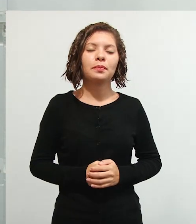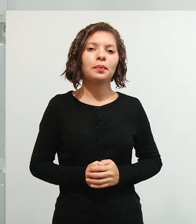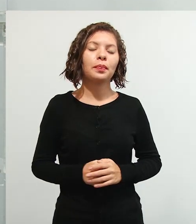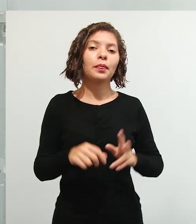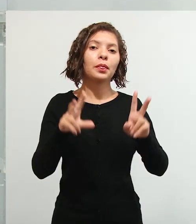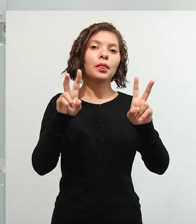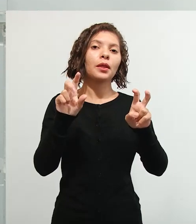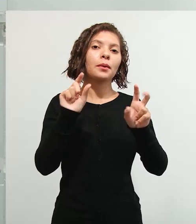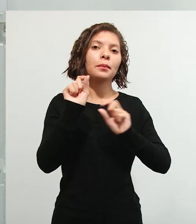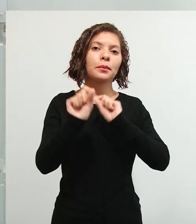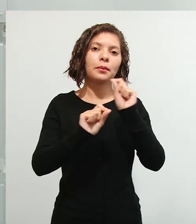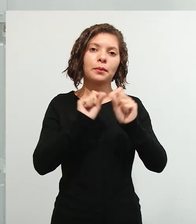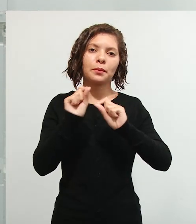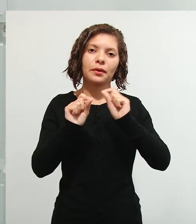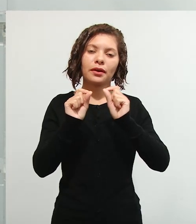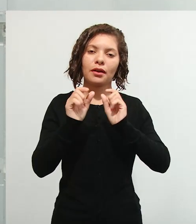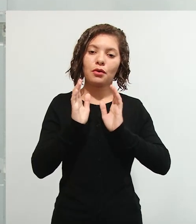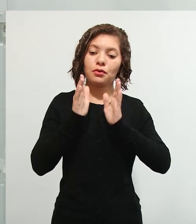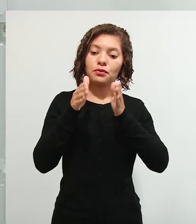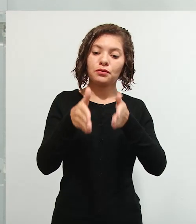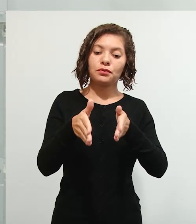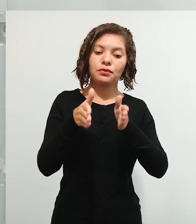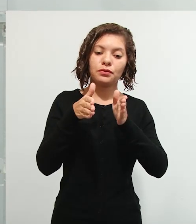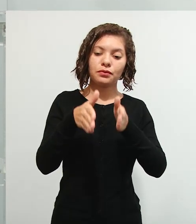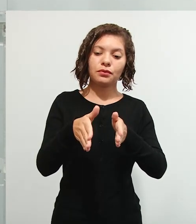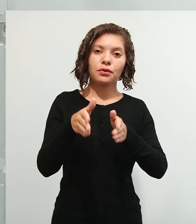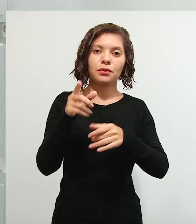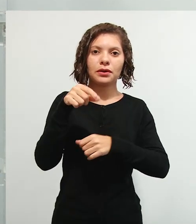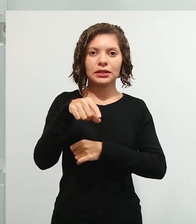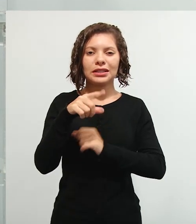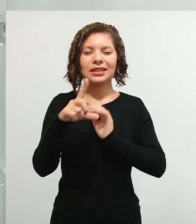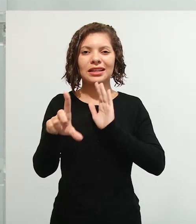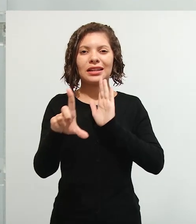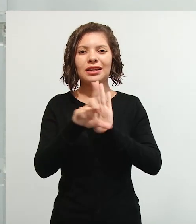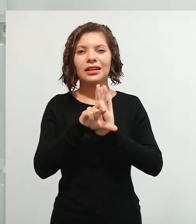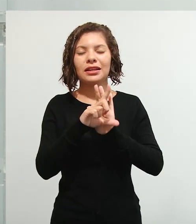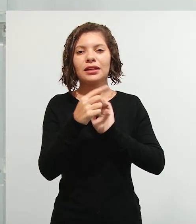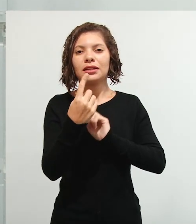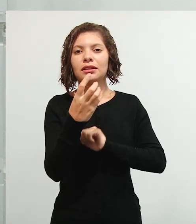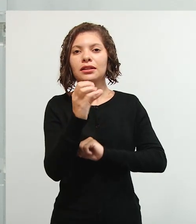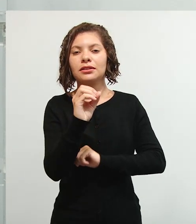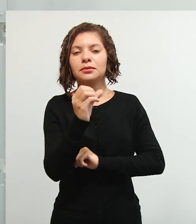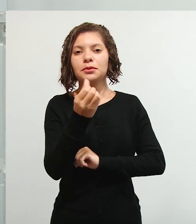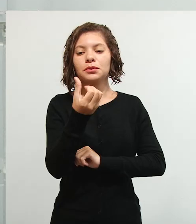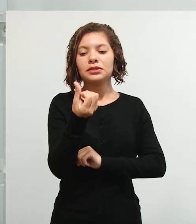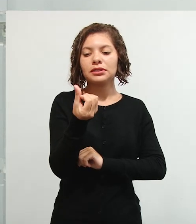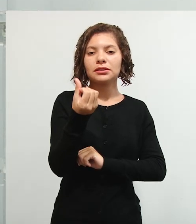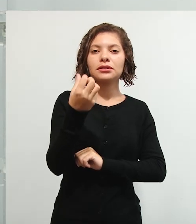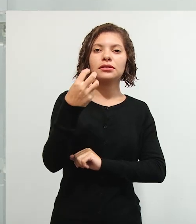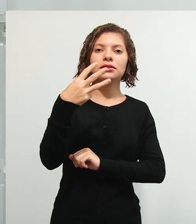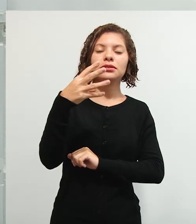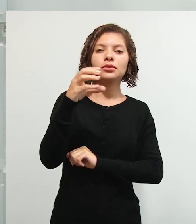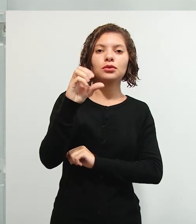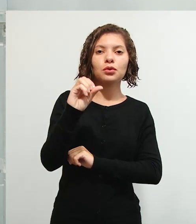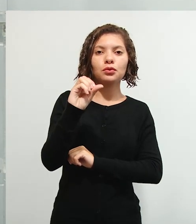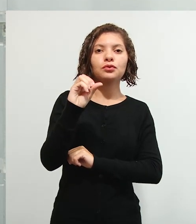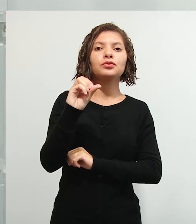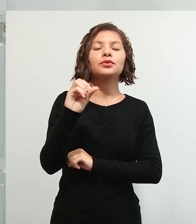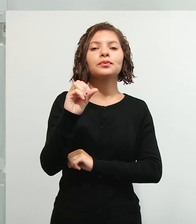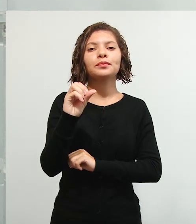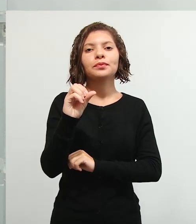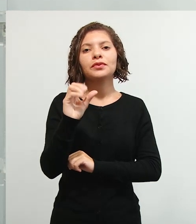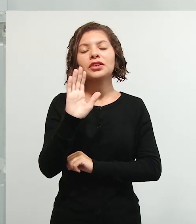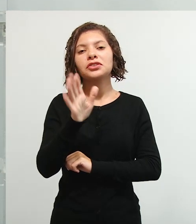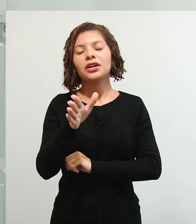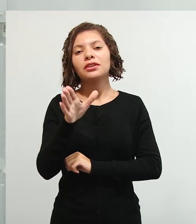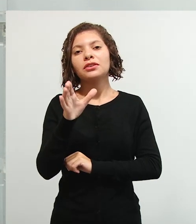é uma abordagem, uma ênfase sobre a Lei 10.639, que no dia 9